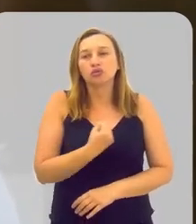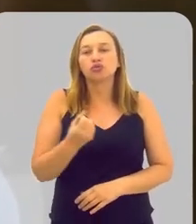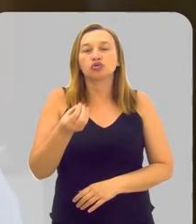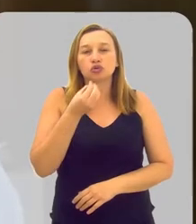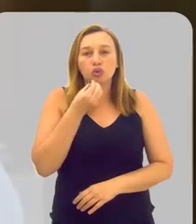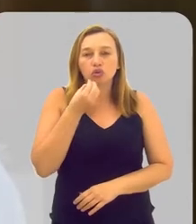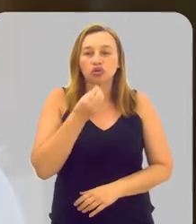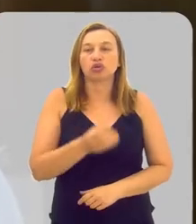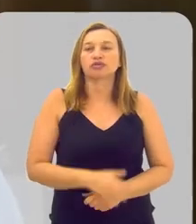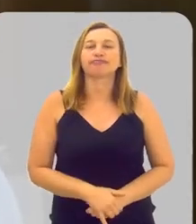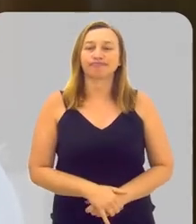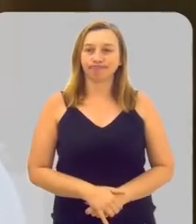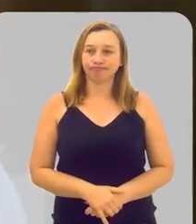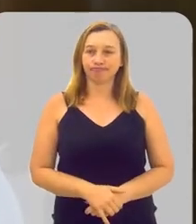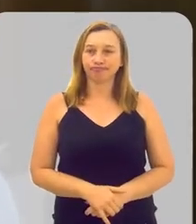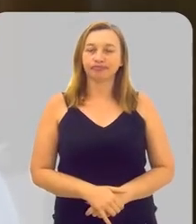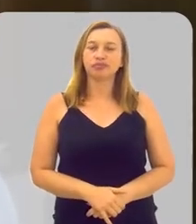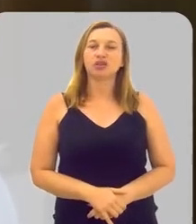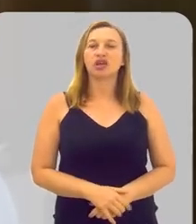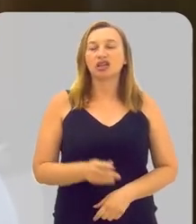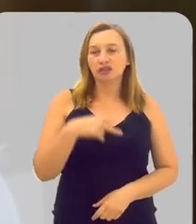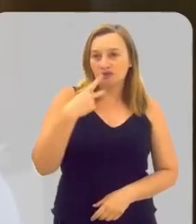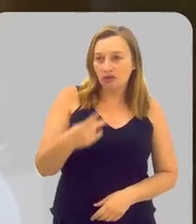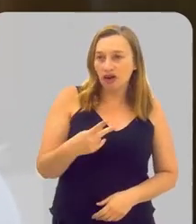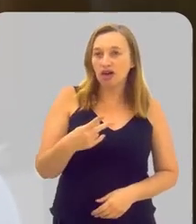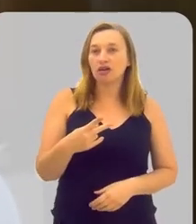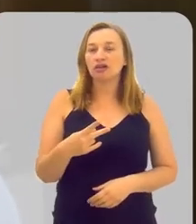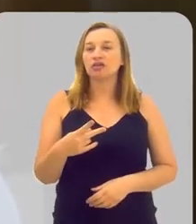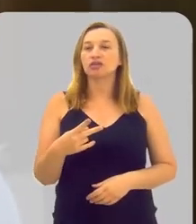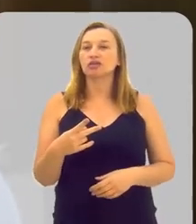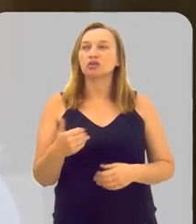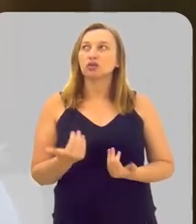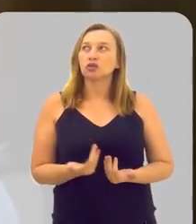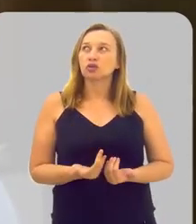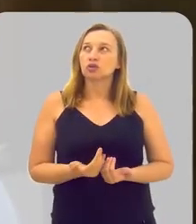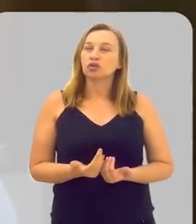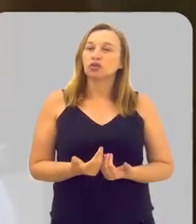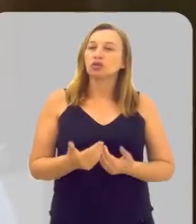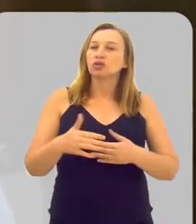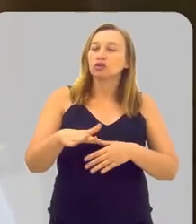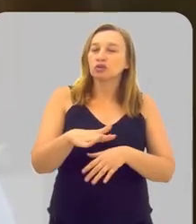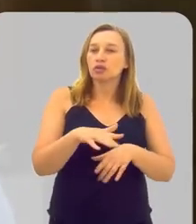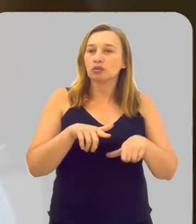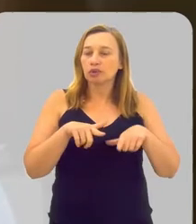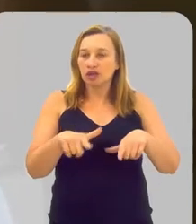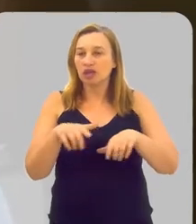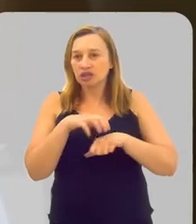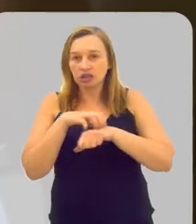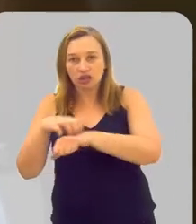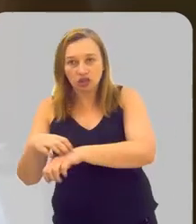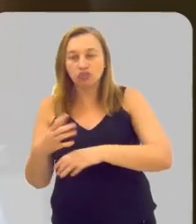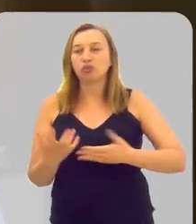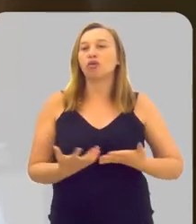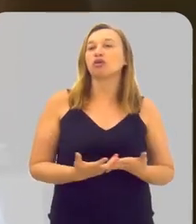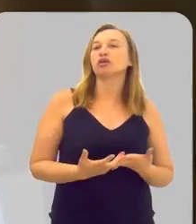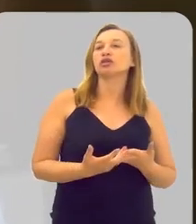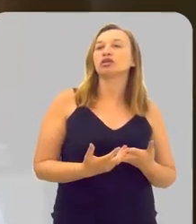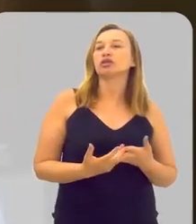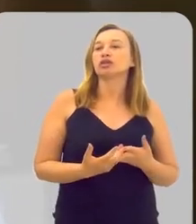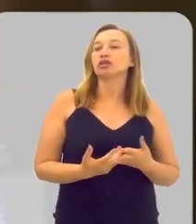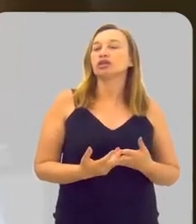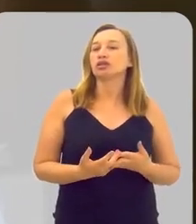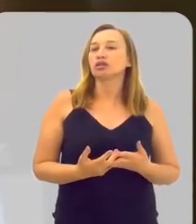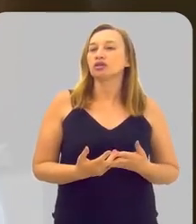maior número de oportunidades. E aí a gente fala da parte da abertura do mercado de transporte, a gente fala